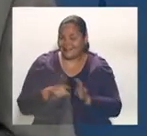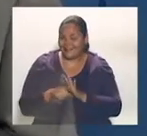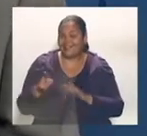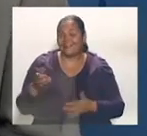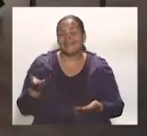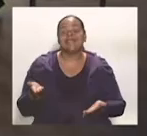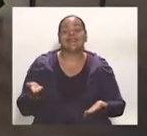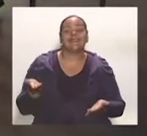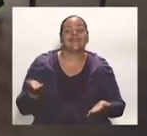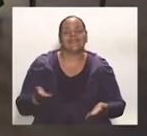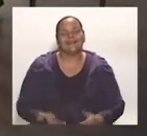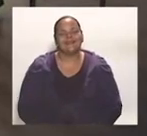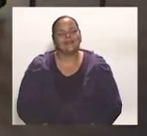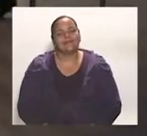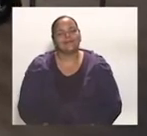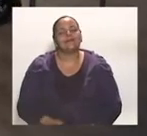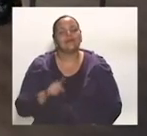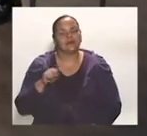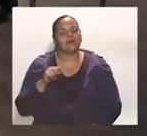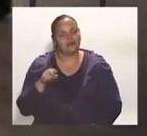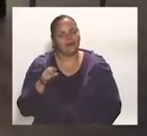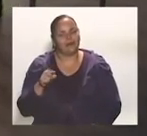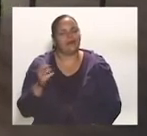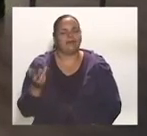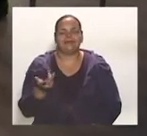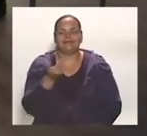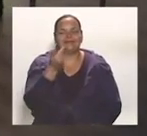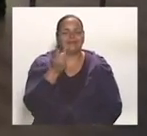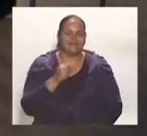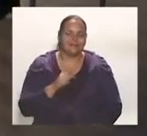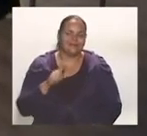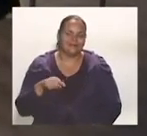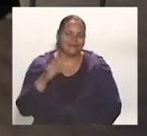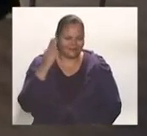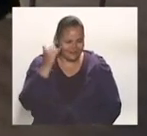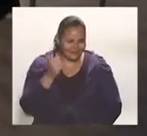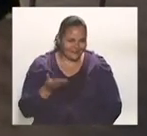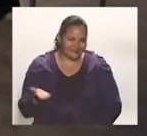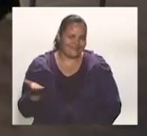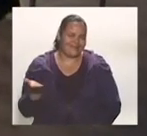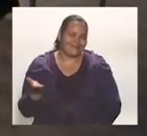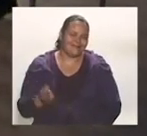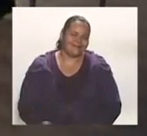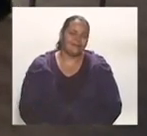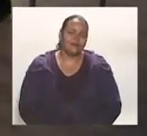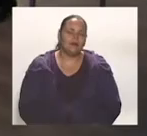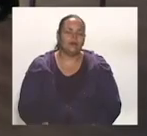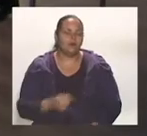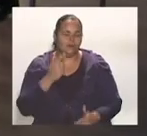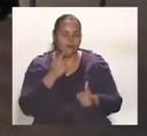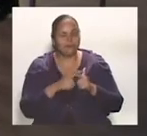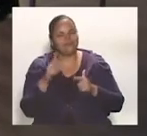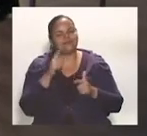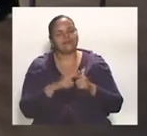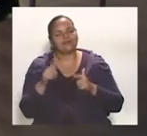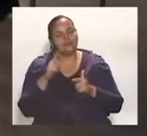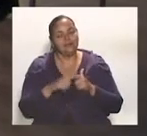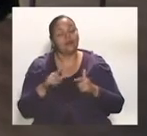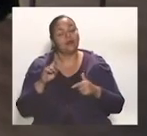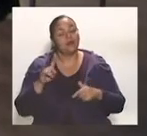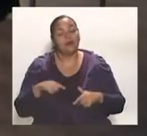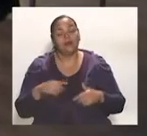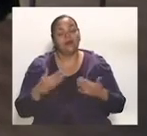Martinho. Rui, você está me botando Tô levando em só... casa? Mas você é o expert da matéria. Ainda bem que não é